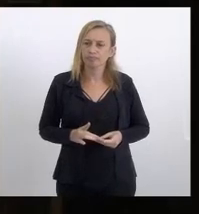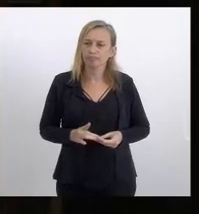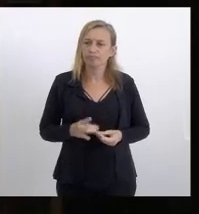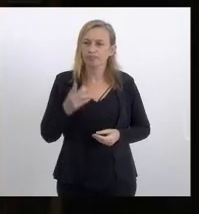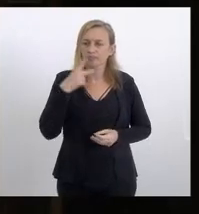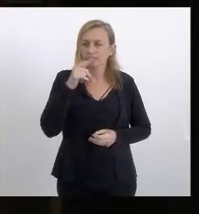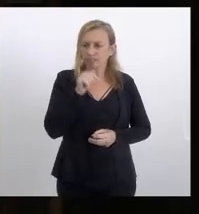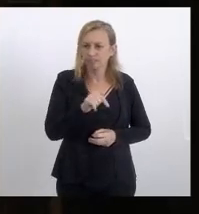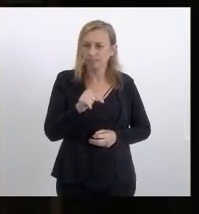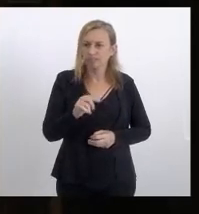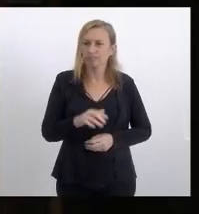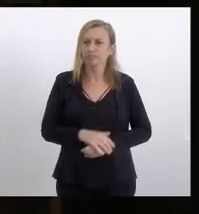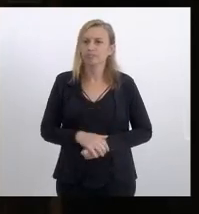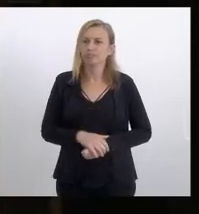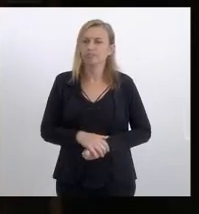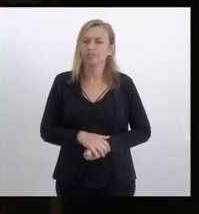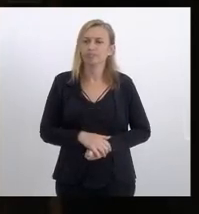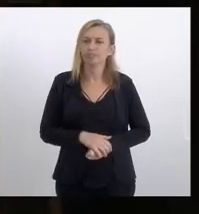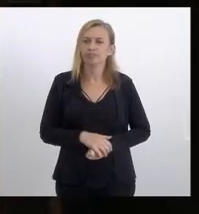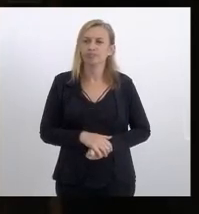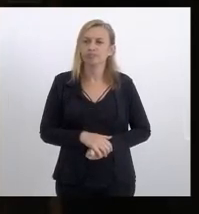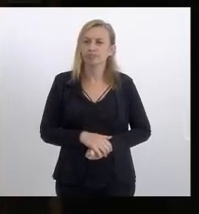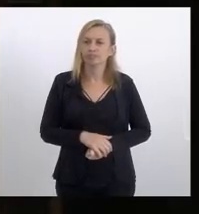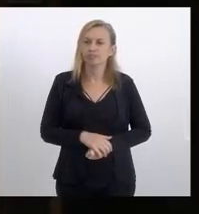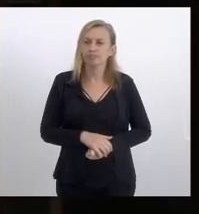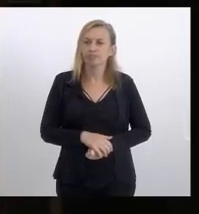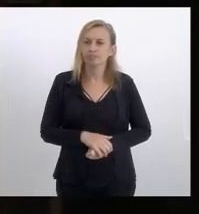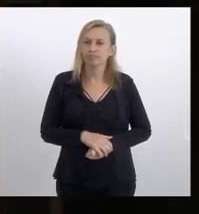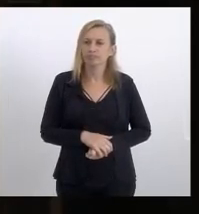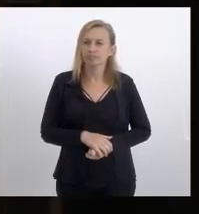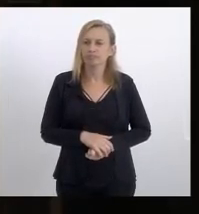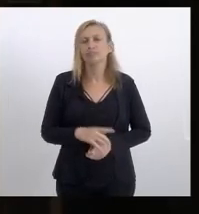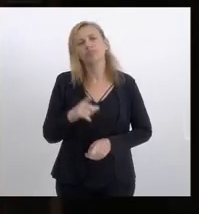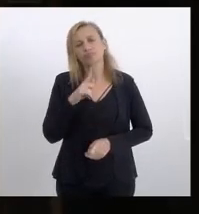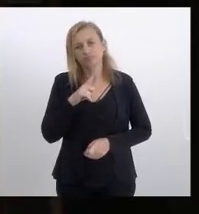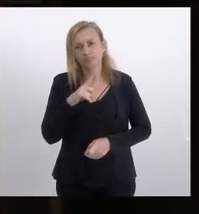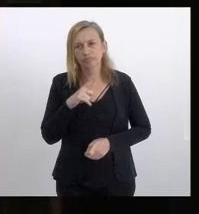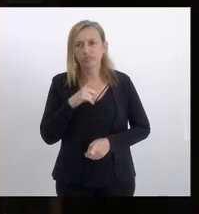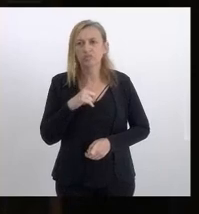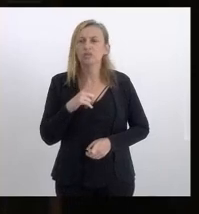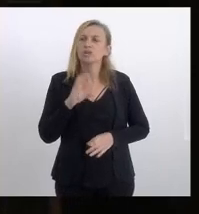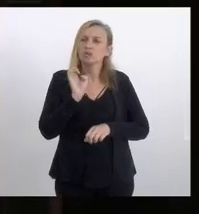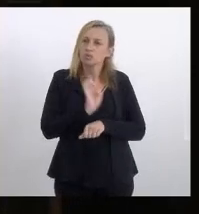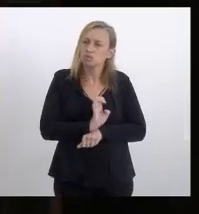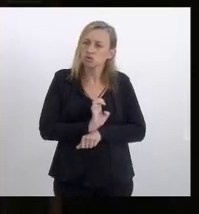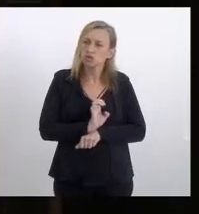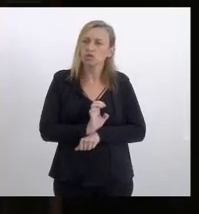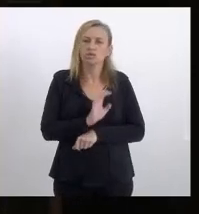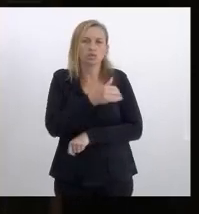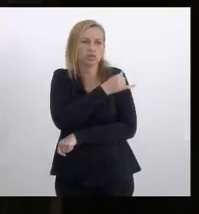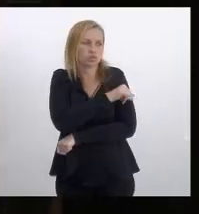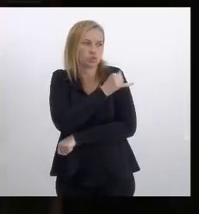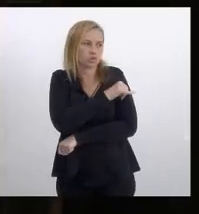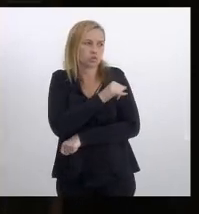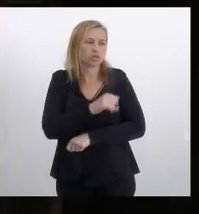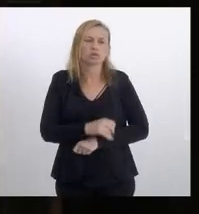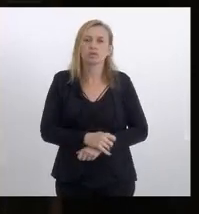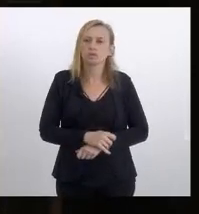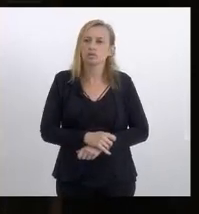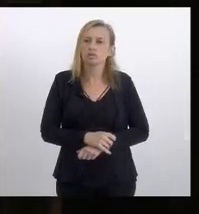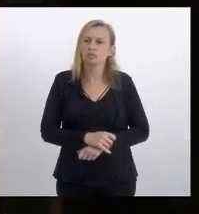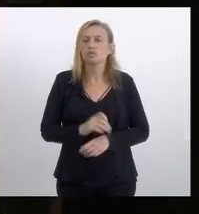ser dito aqui o seguinte e é existe existe no estado do Rio de Janeiro